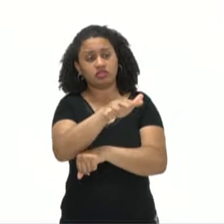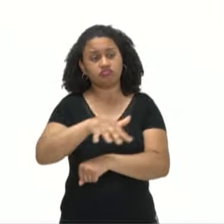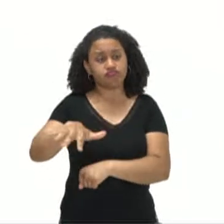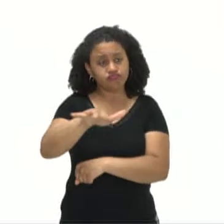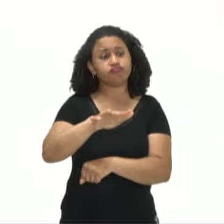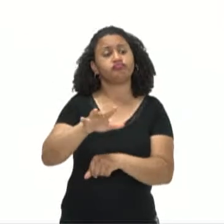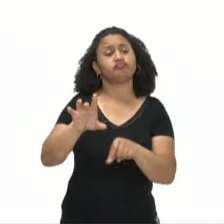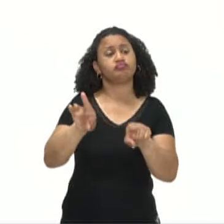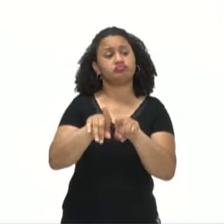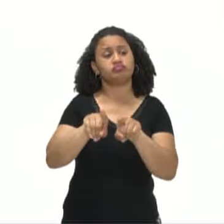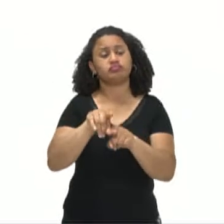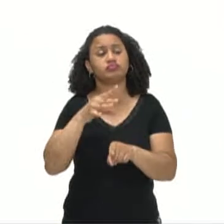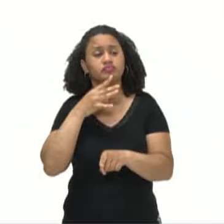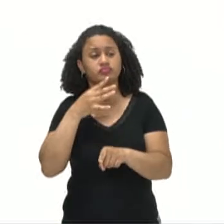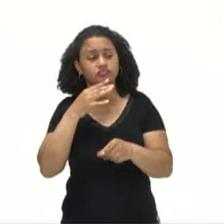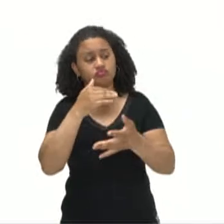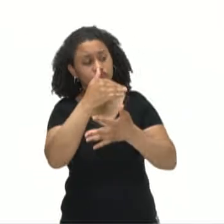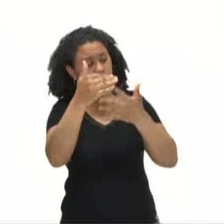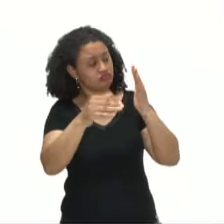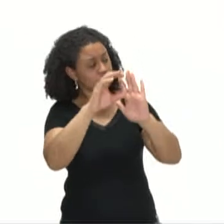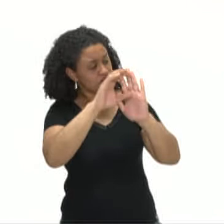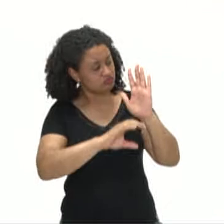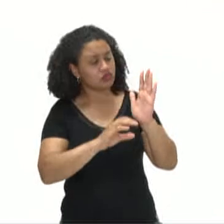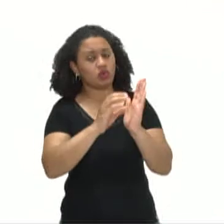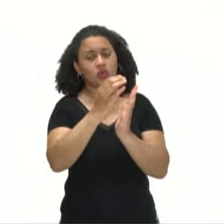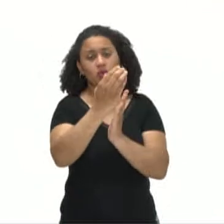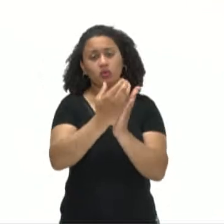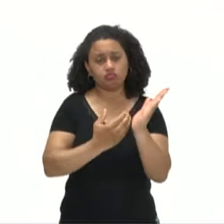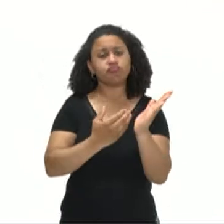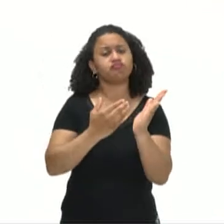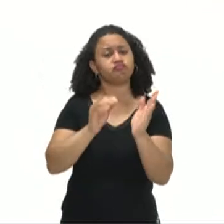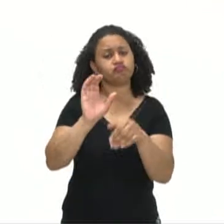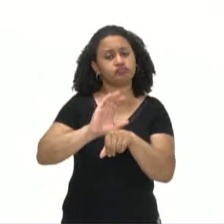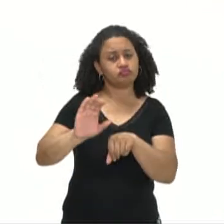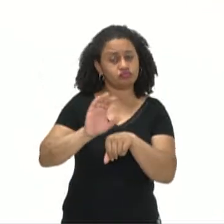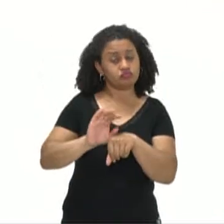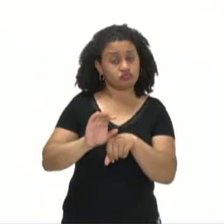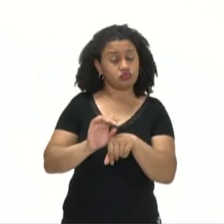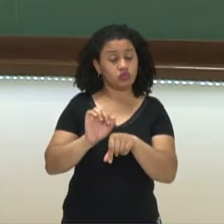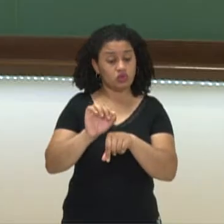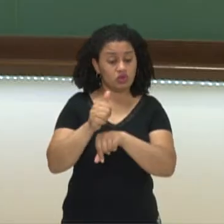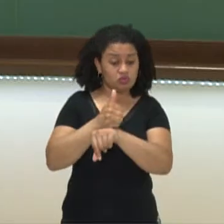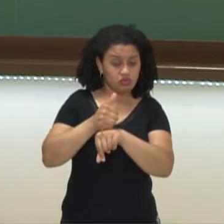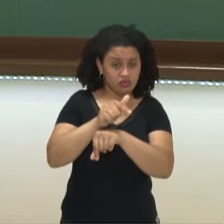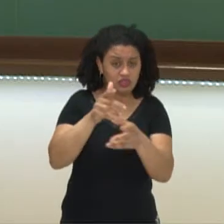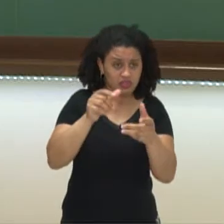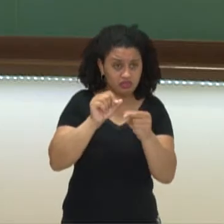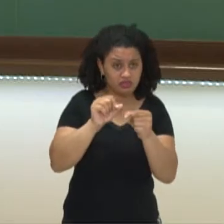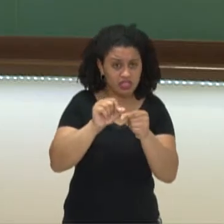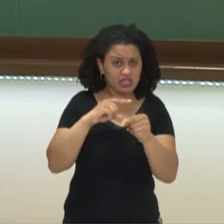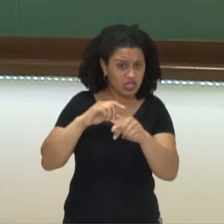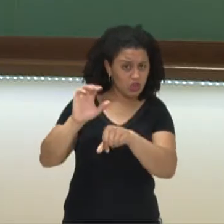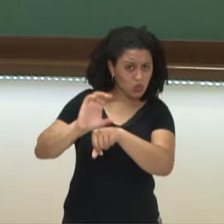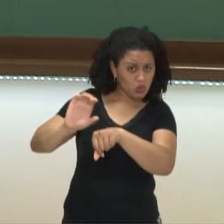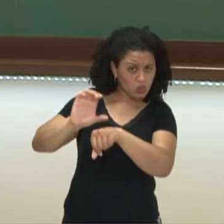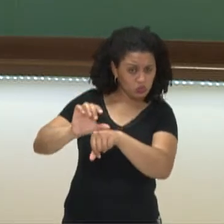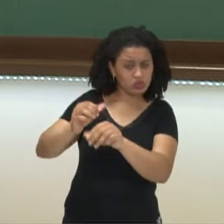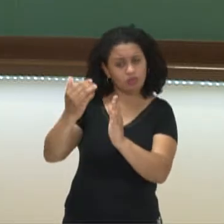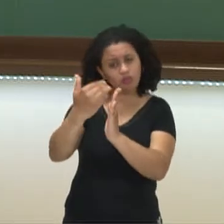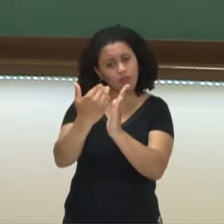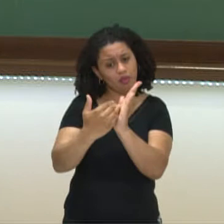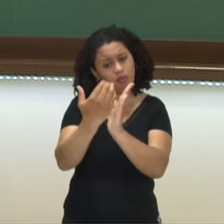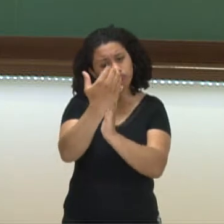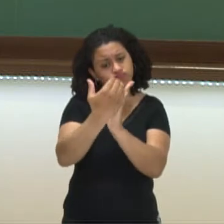área, conhecer a grade curricular do curso. A profissão que você deseja fazer tem um curso? Qual a grade curricular